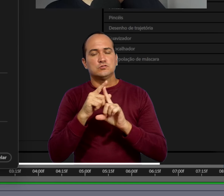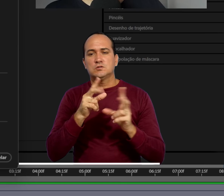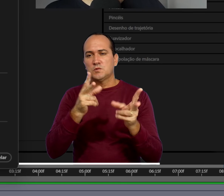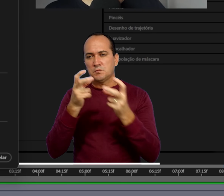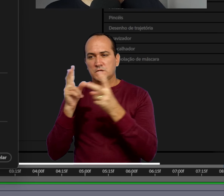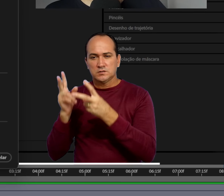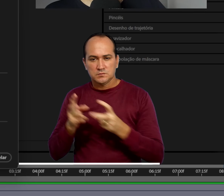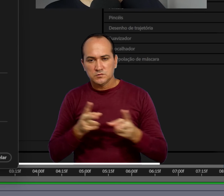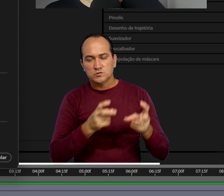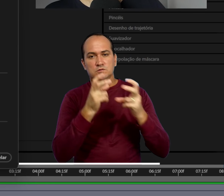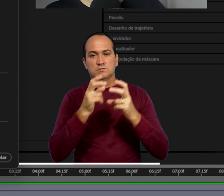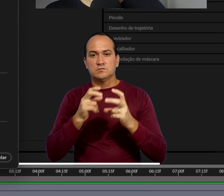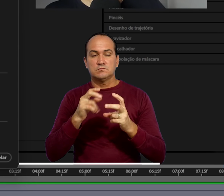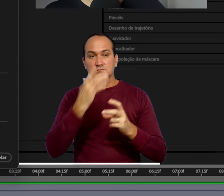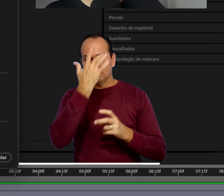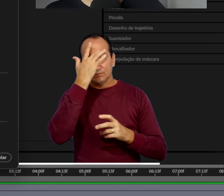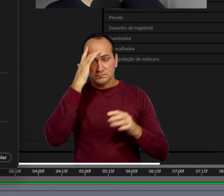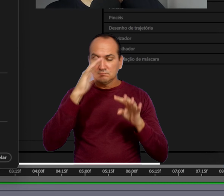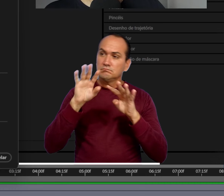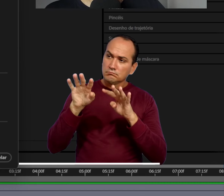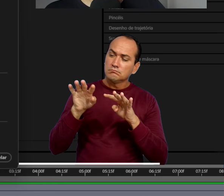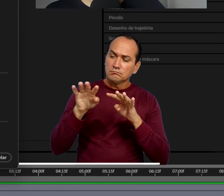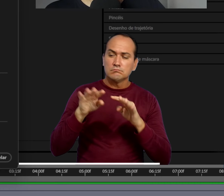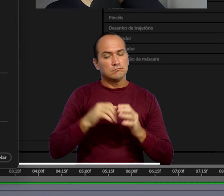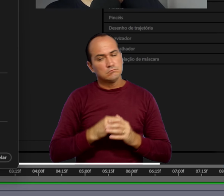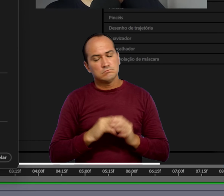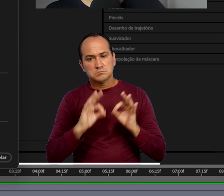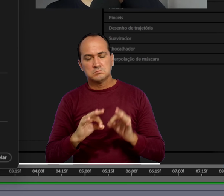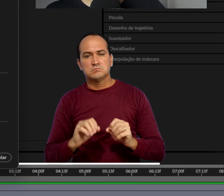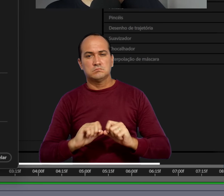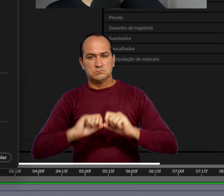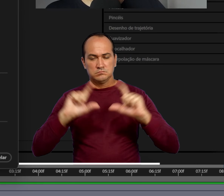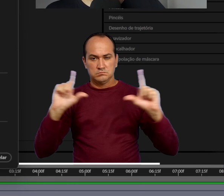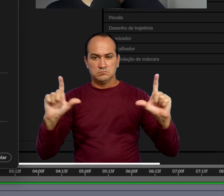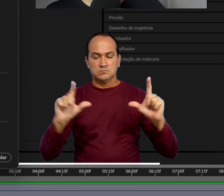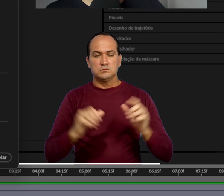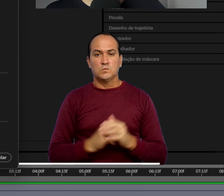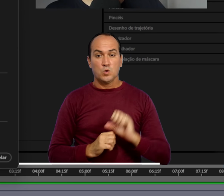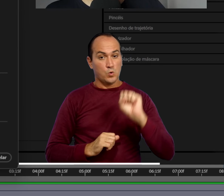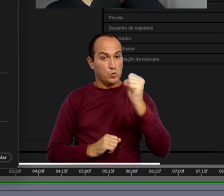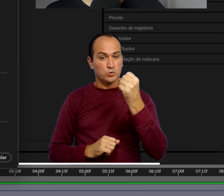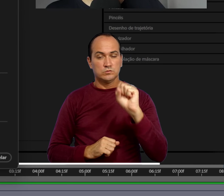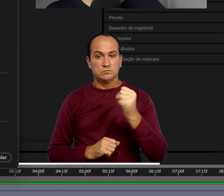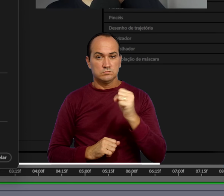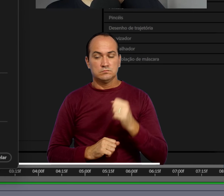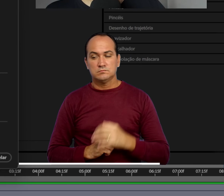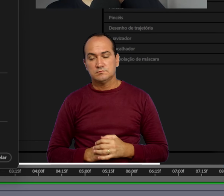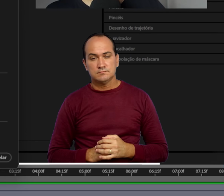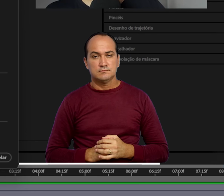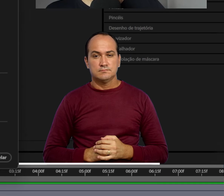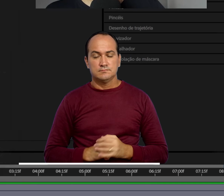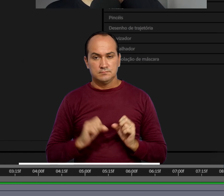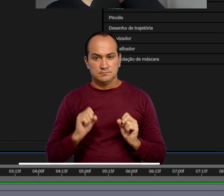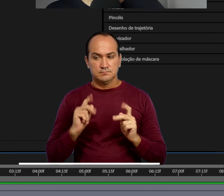tipo de percepção para o espectador. Então vamos lá, vou dar OK assim, está tudo certinho então, né? Full HD, 8 segundos, vou dar